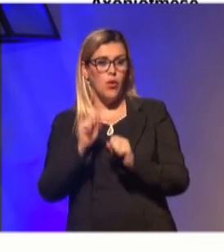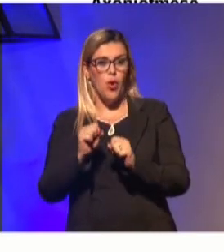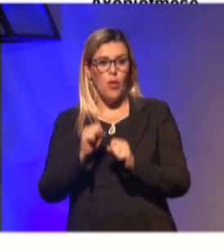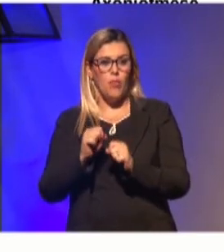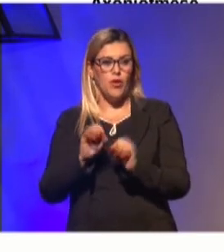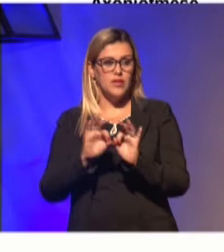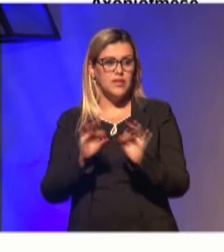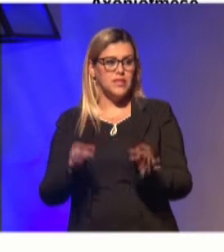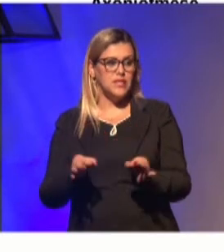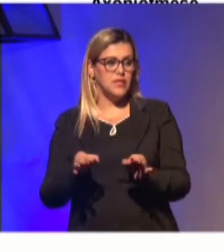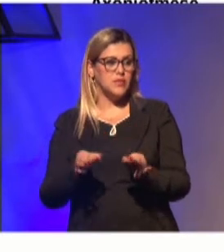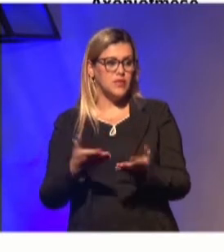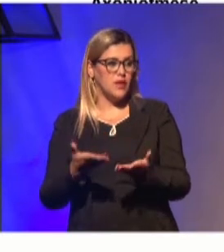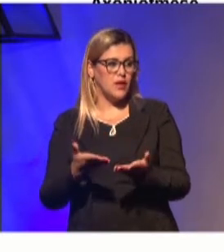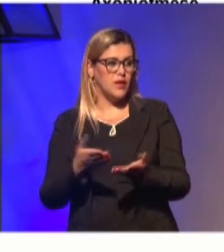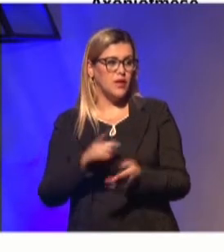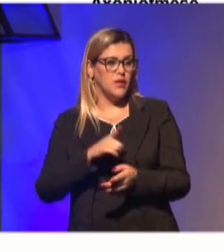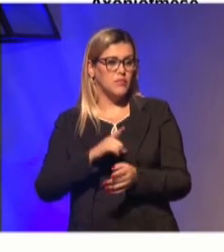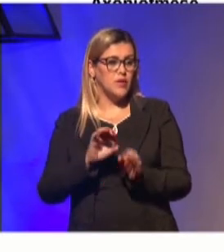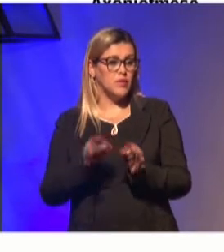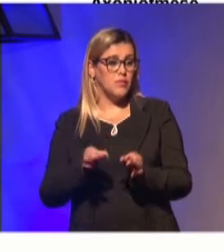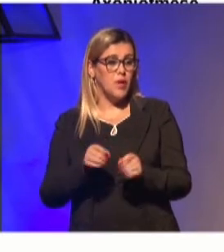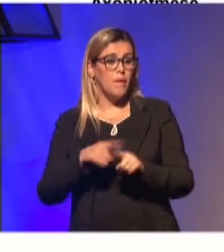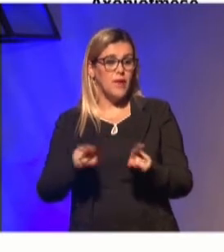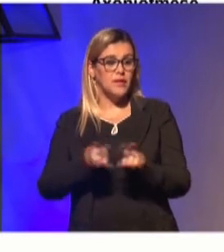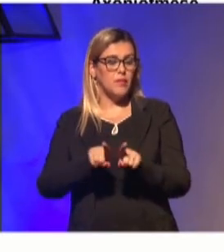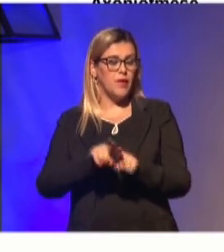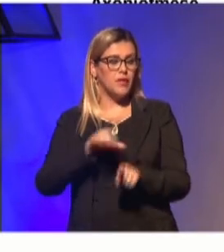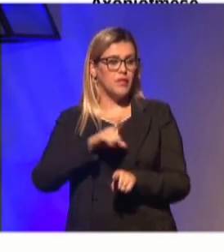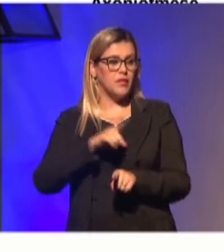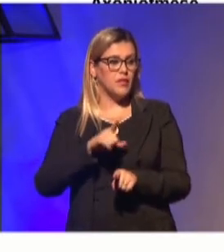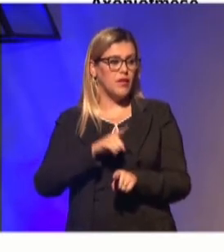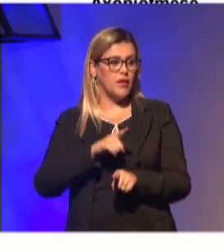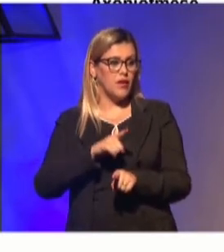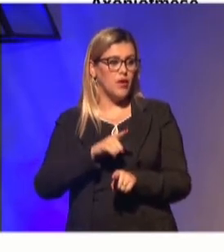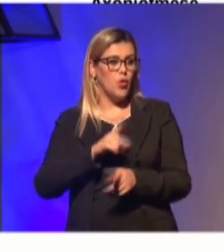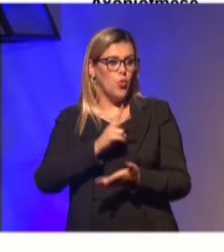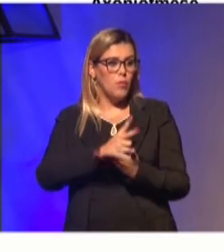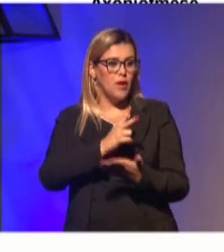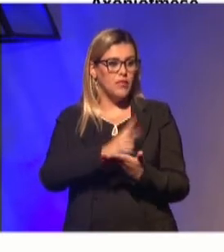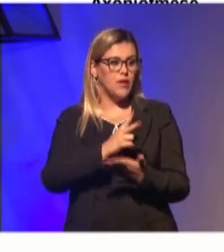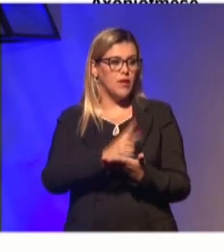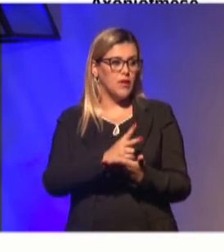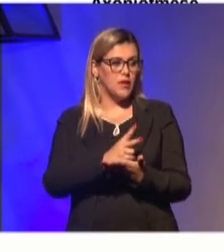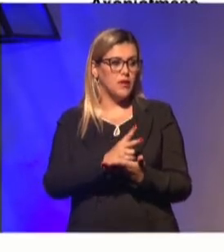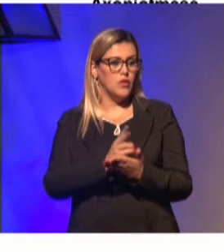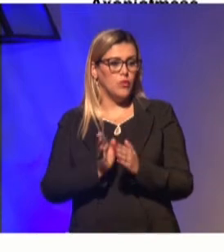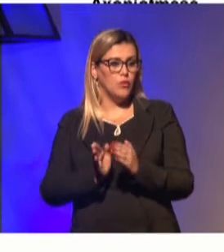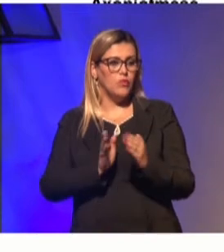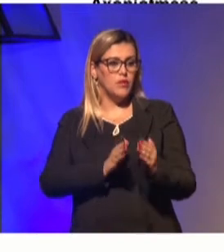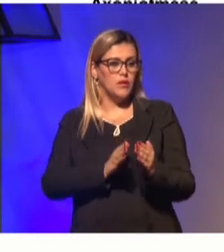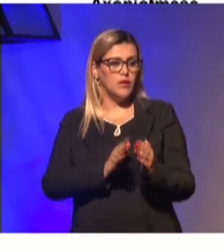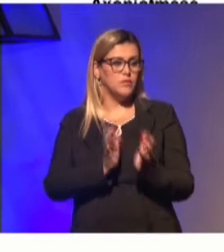do axônio, da fibra, ou até mesmo do fascículo, mas você tem uma preservação aí desse